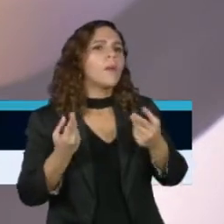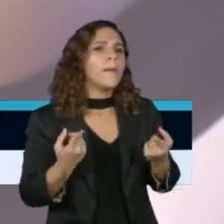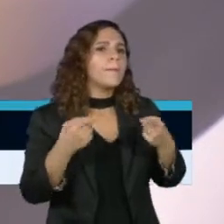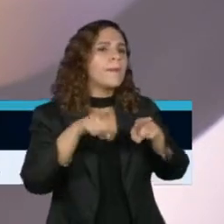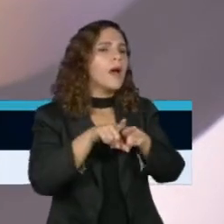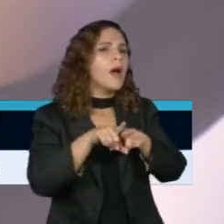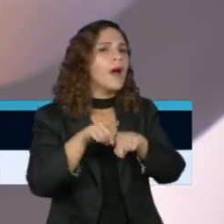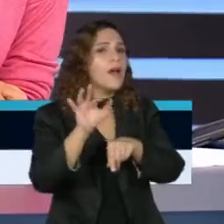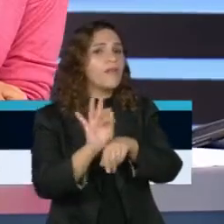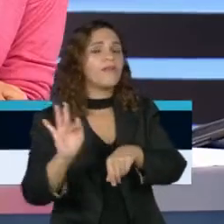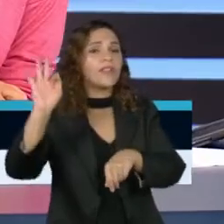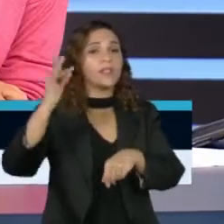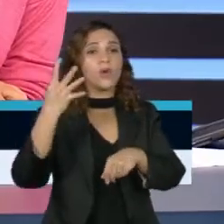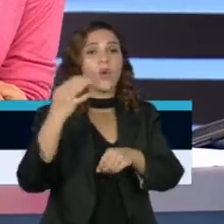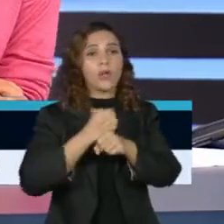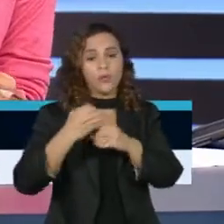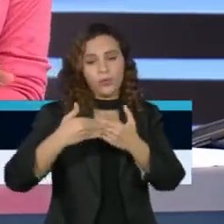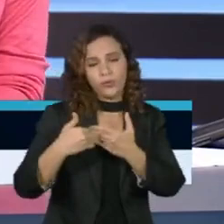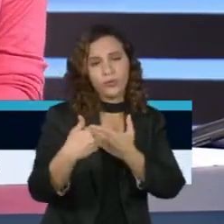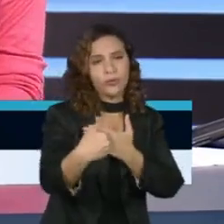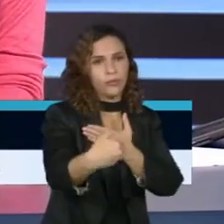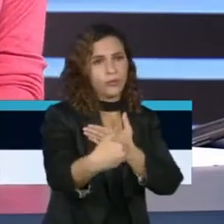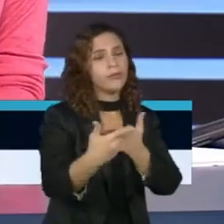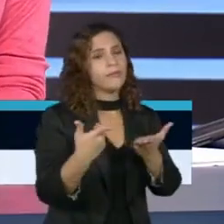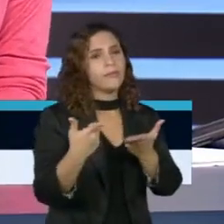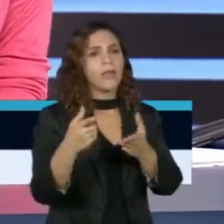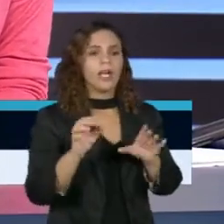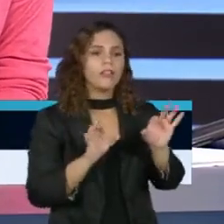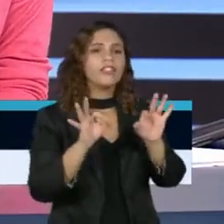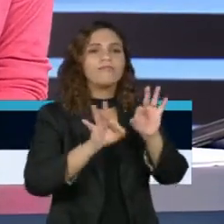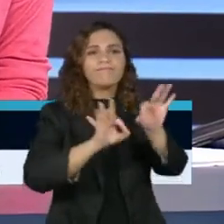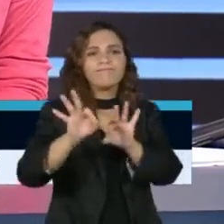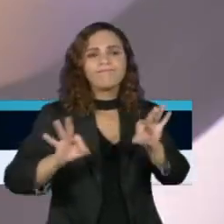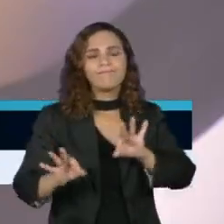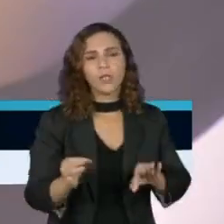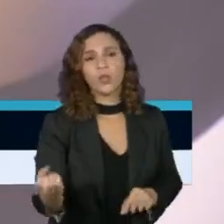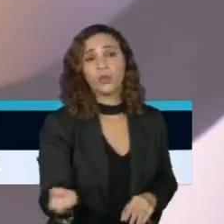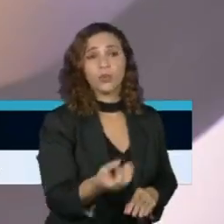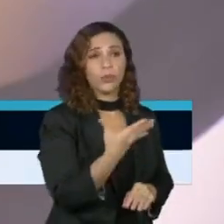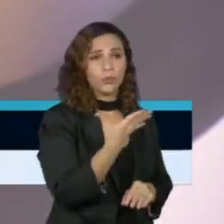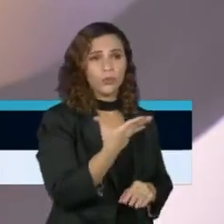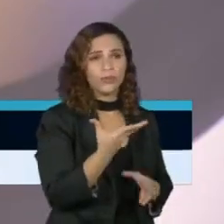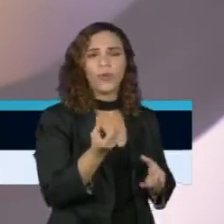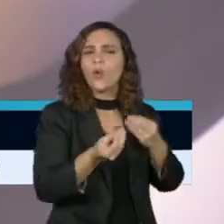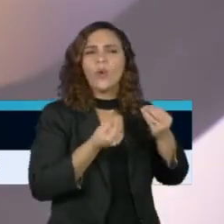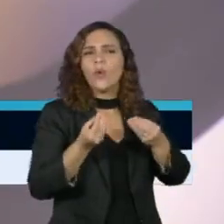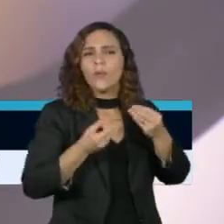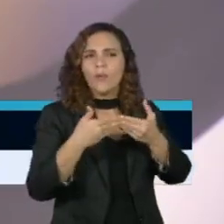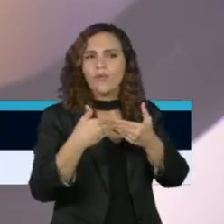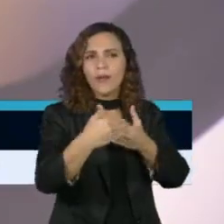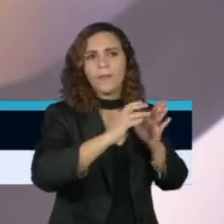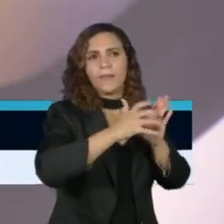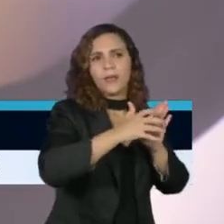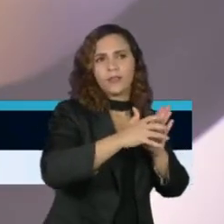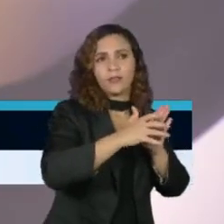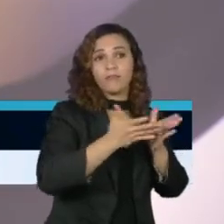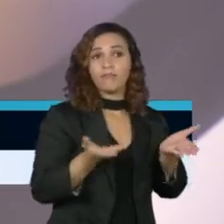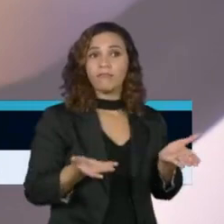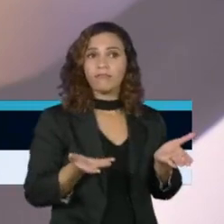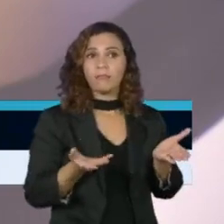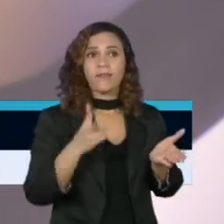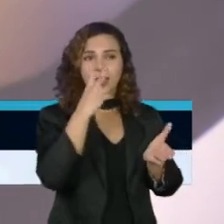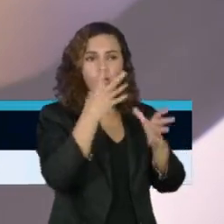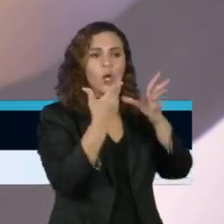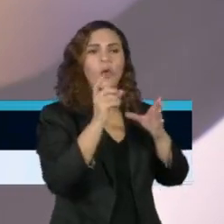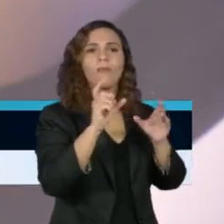nos próximos 4 anos, né? Porque aí a gente tem uma nova configuração em termos de organização dos partidos, que